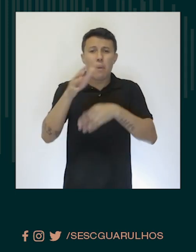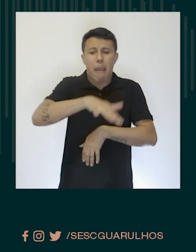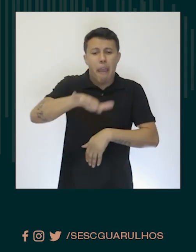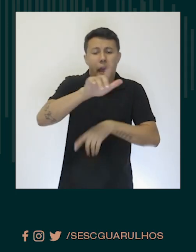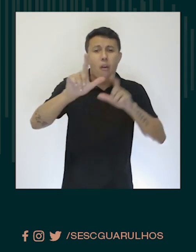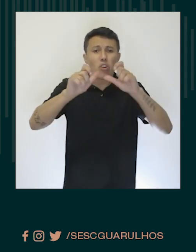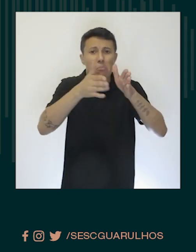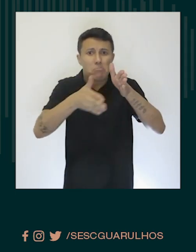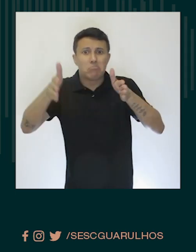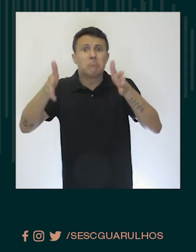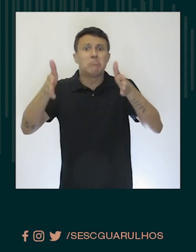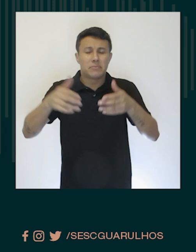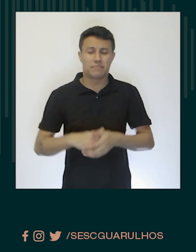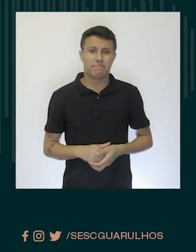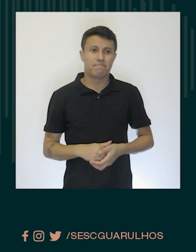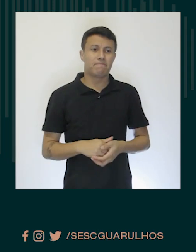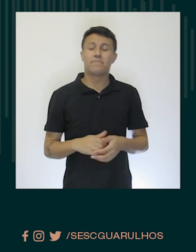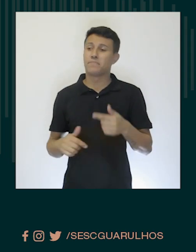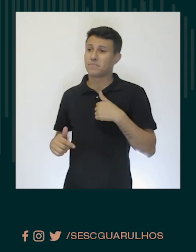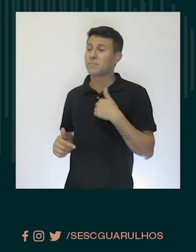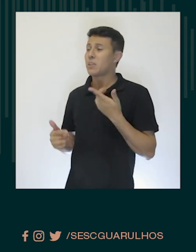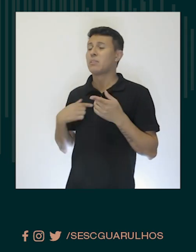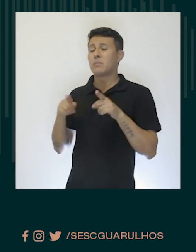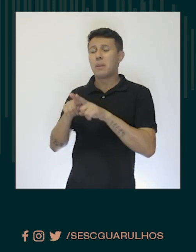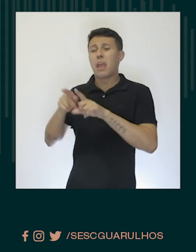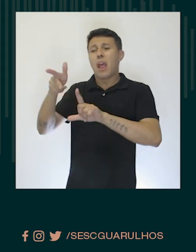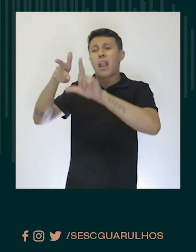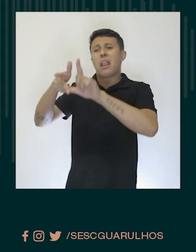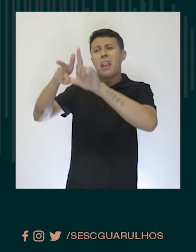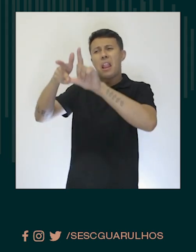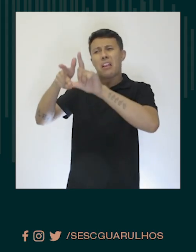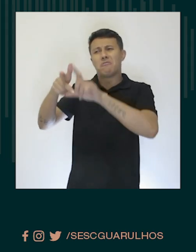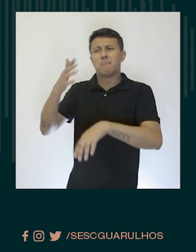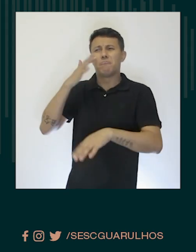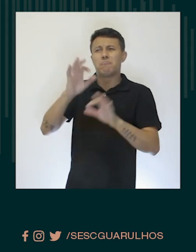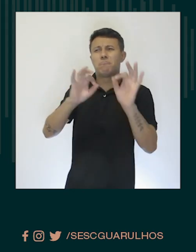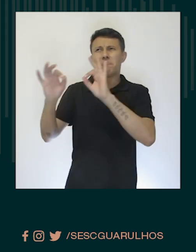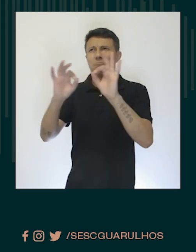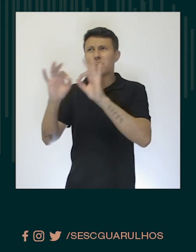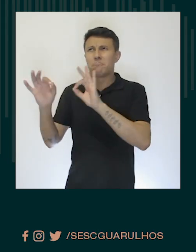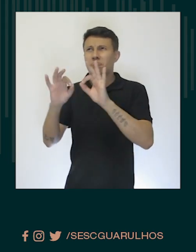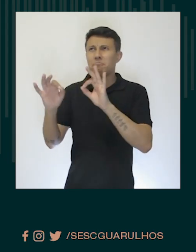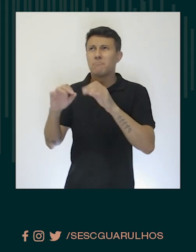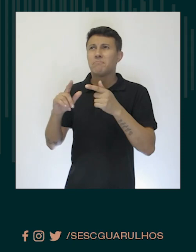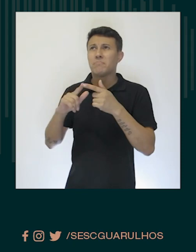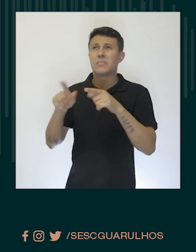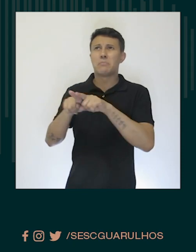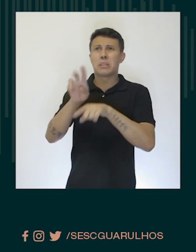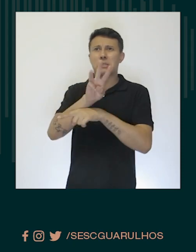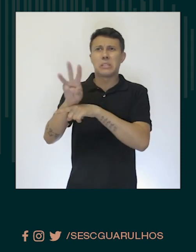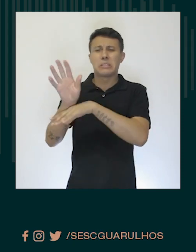vendo também durante esse período? Olha, eu acompanhei algumas lives do, se não me engano, o nome é o Centro